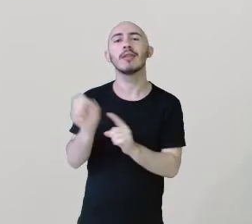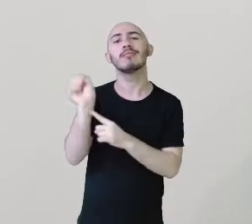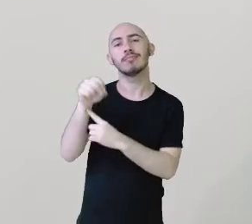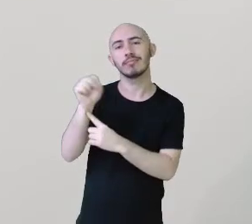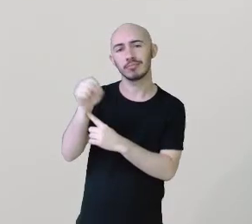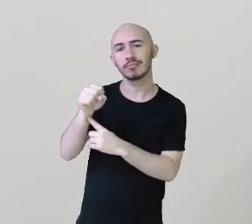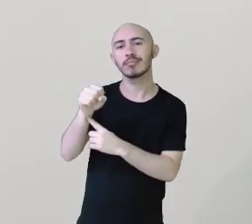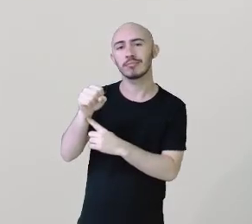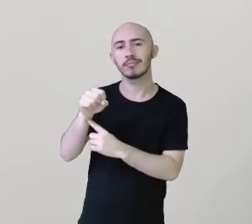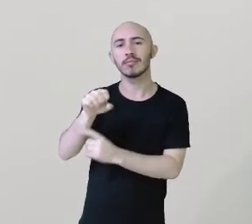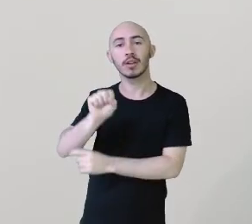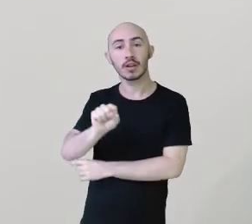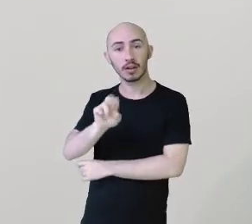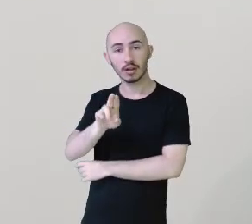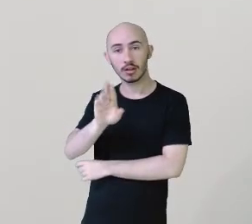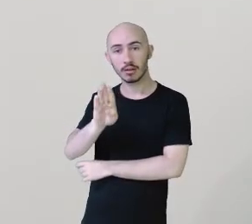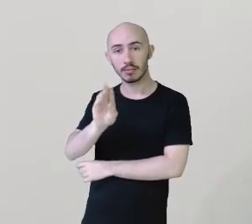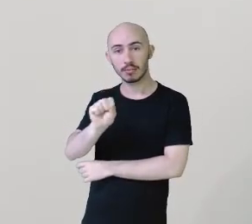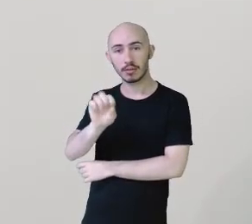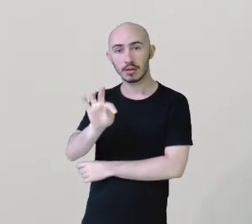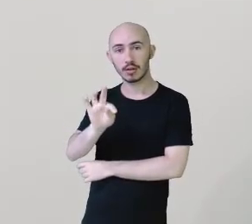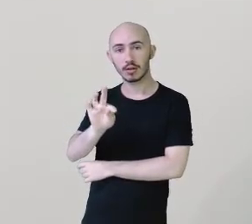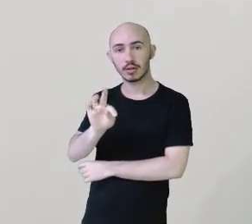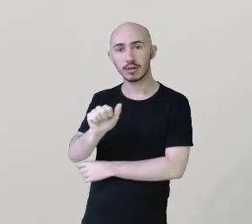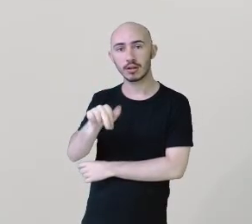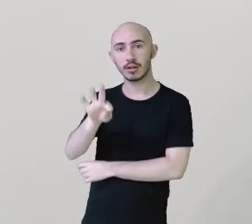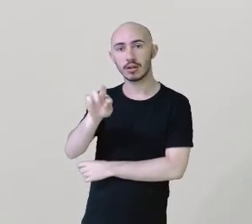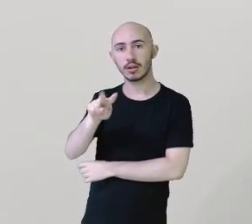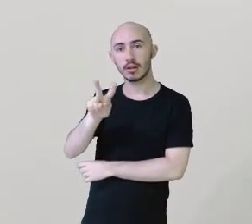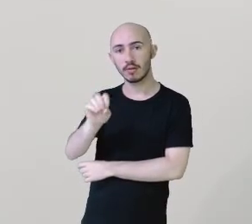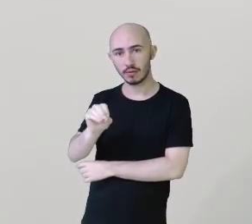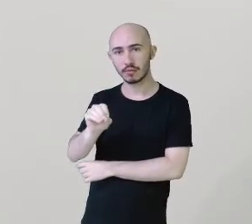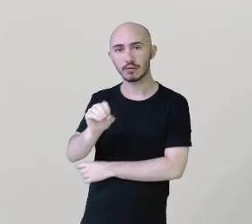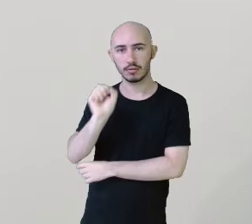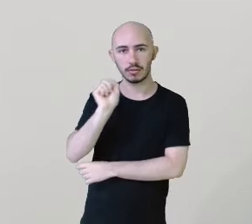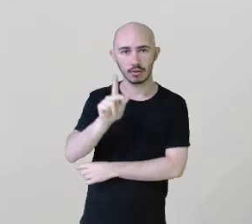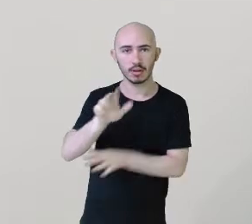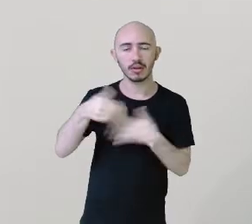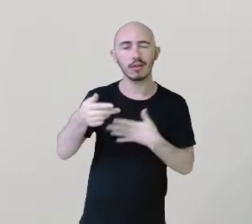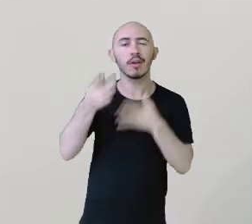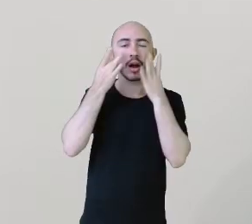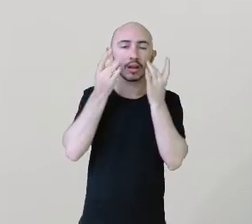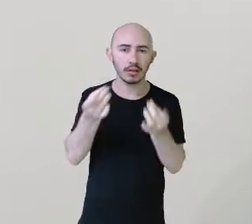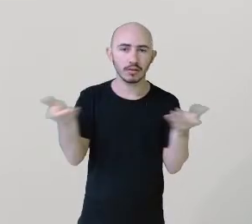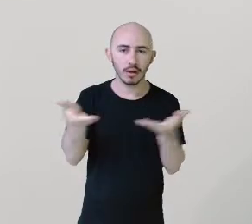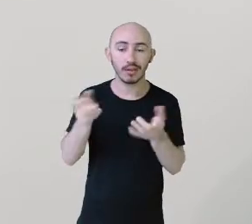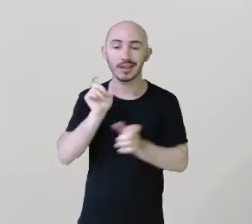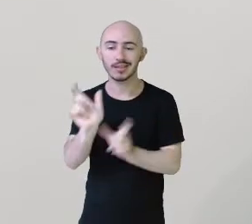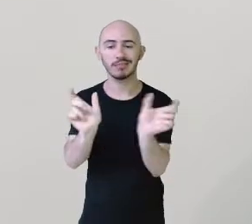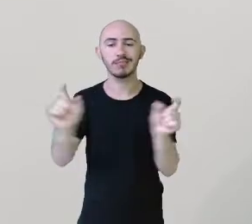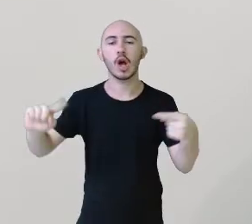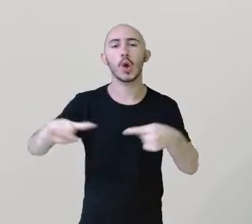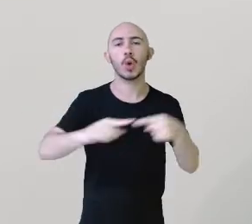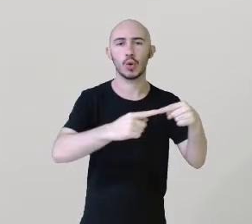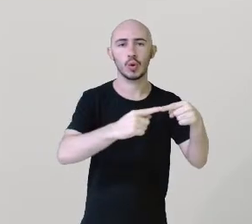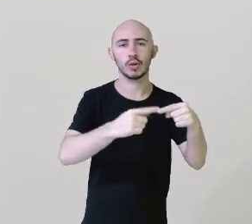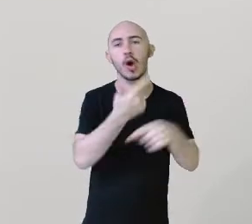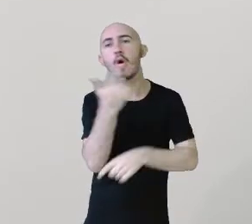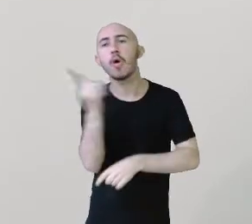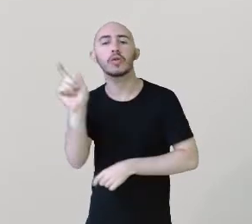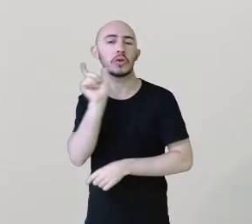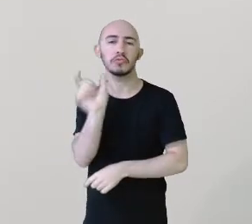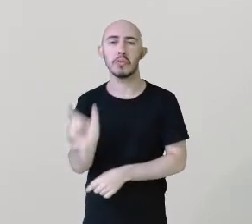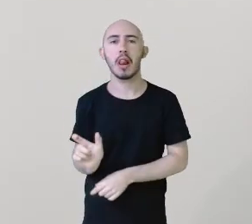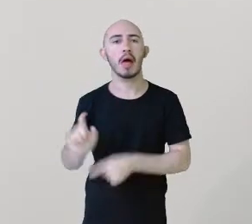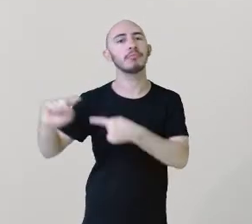ter tudo a ver com o substantivo na frase. A gente vai observar o substantivo para ver o que concorda com ele. Quais são os outros termos